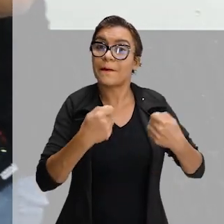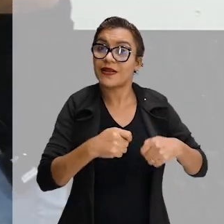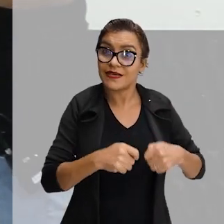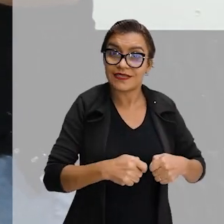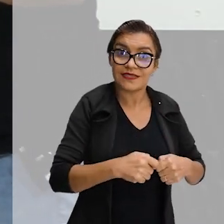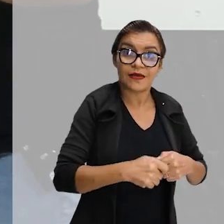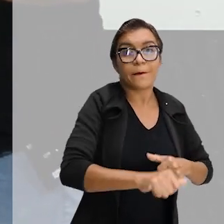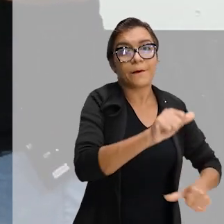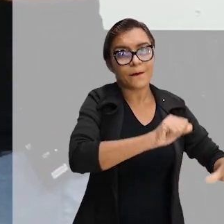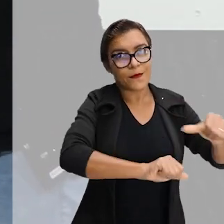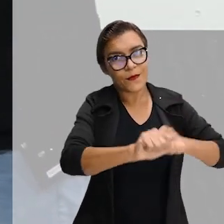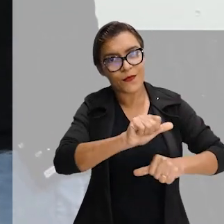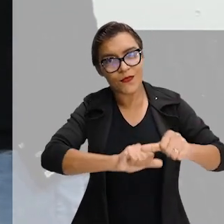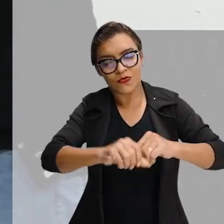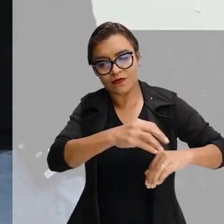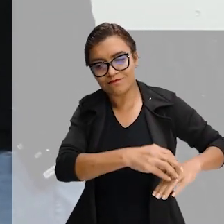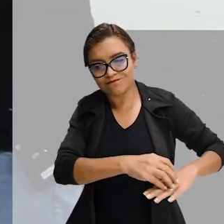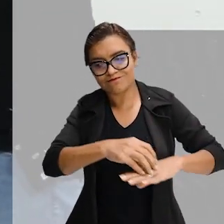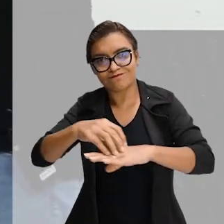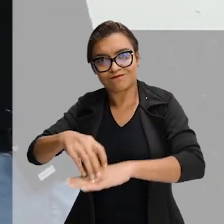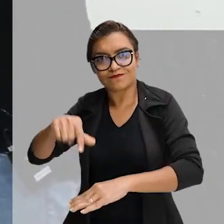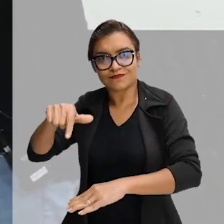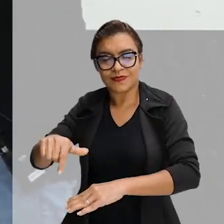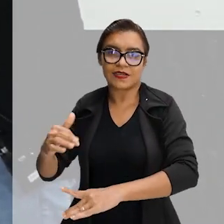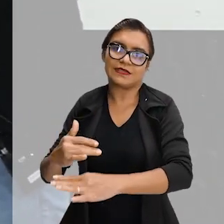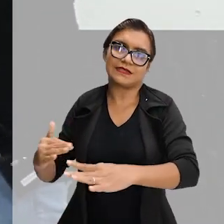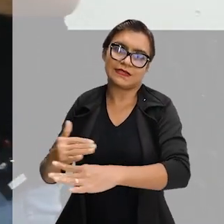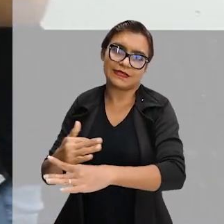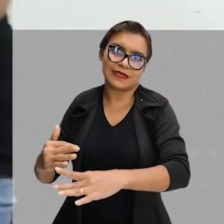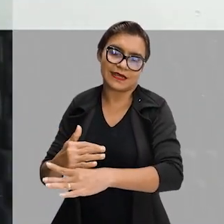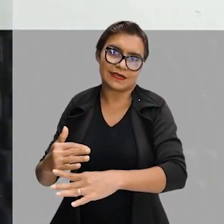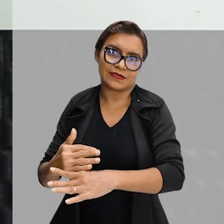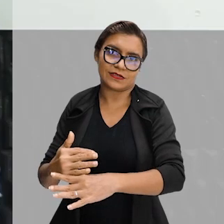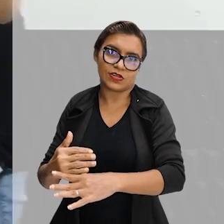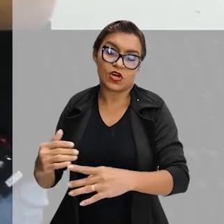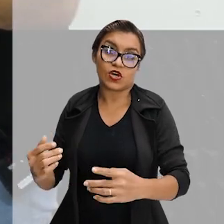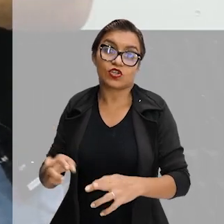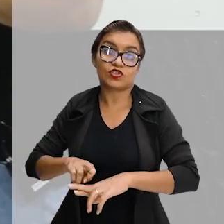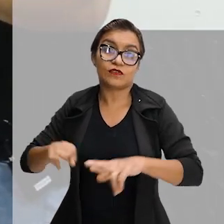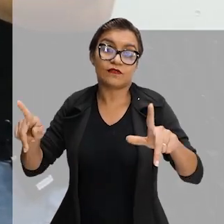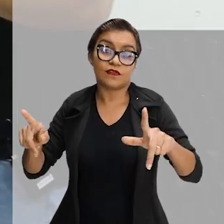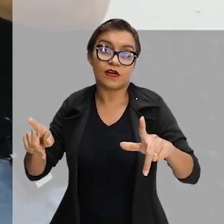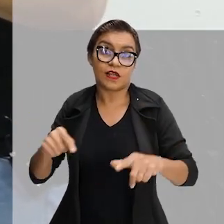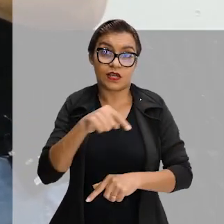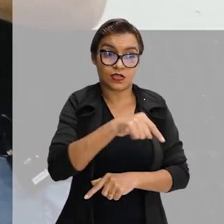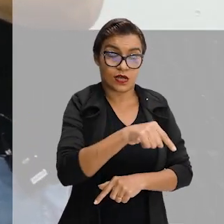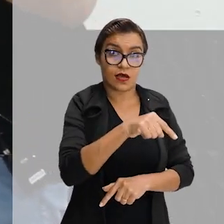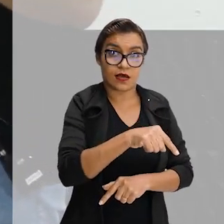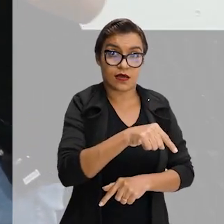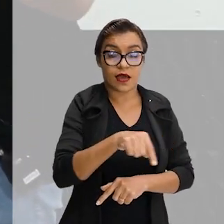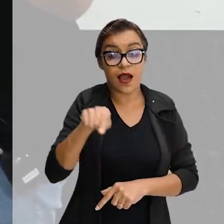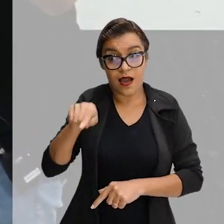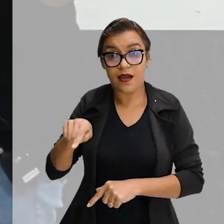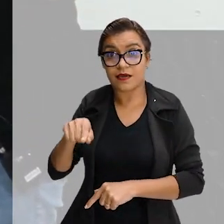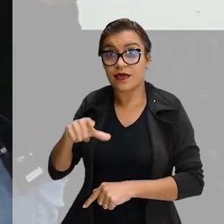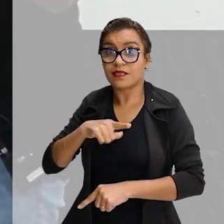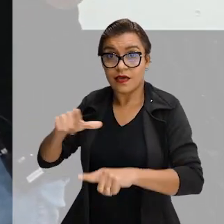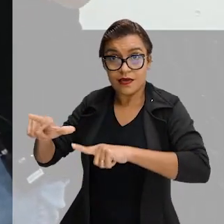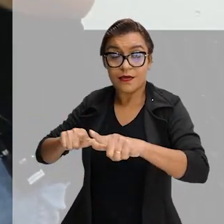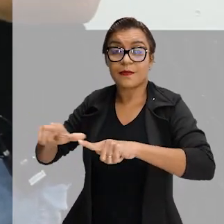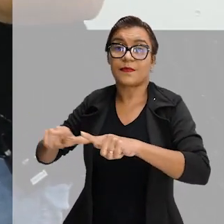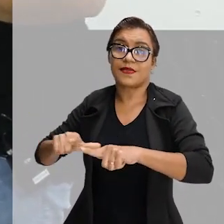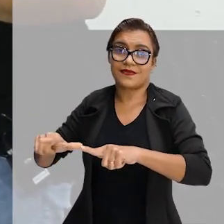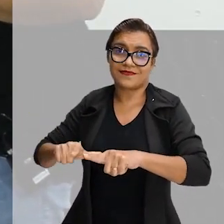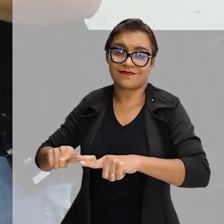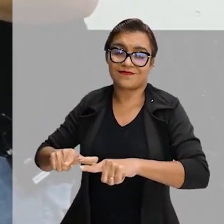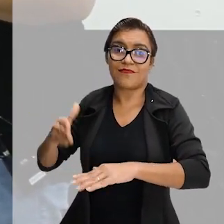migrar para as cidades. Por quê? Contrariando o campo, as cidades estão empregando, porque estão sendo